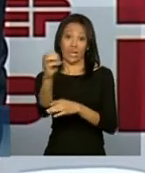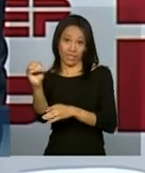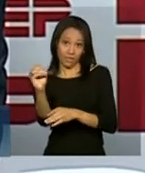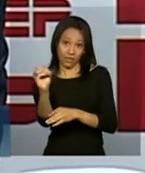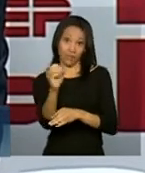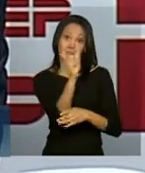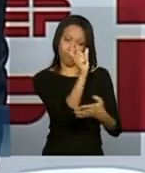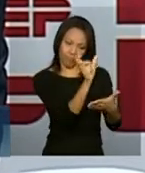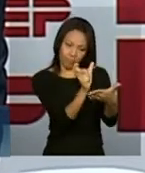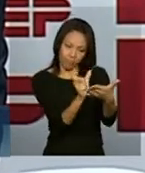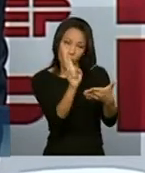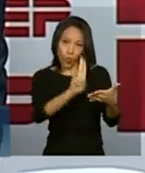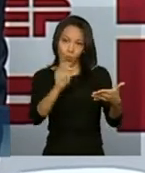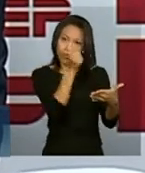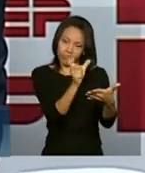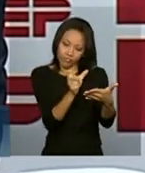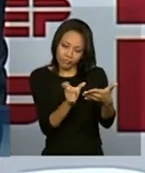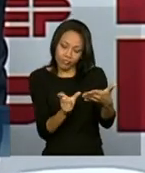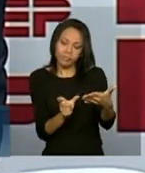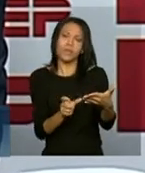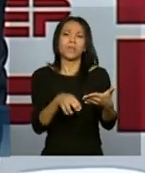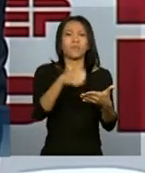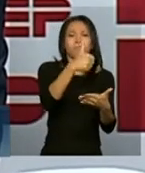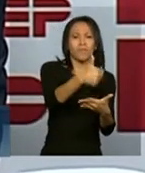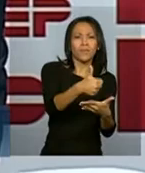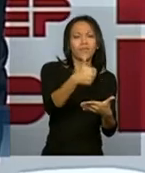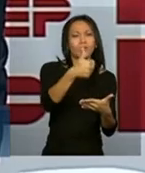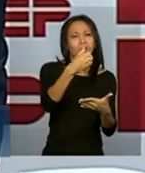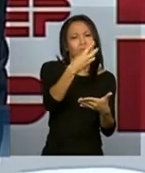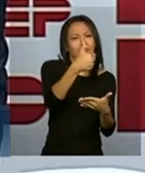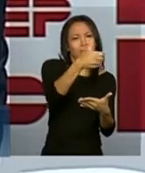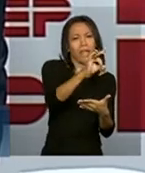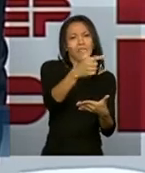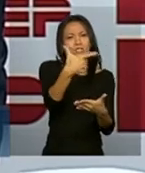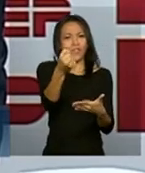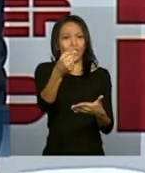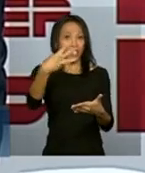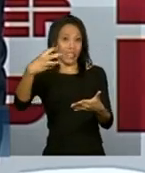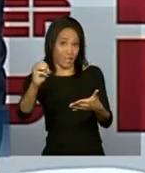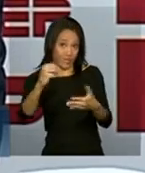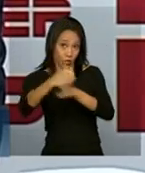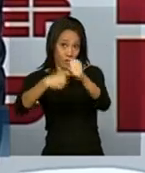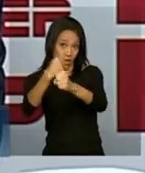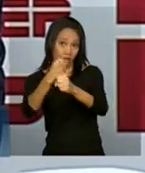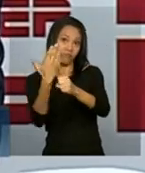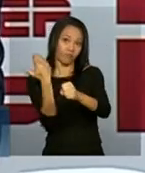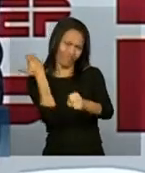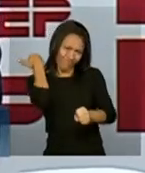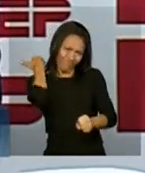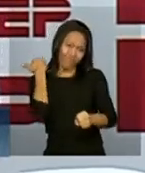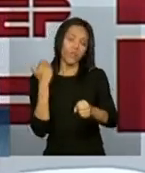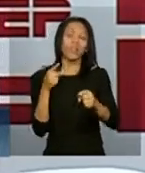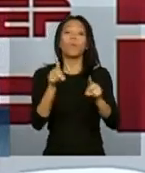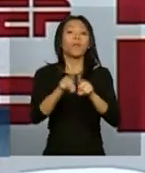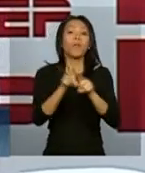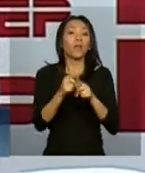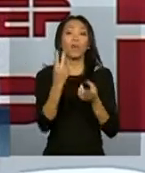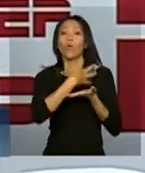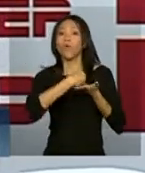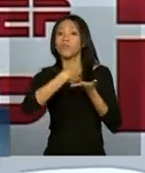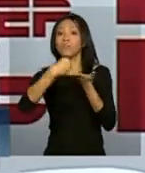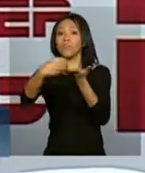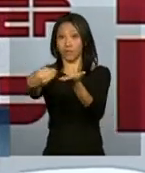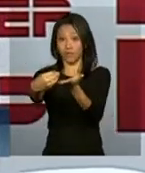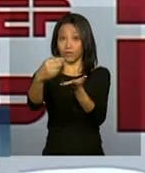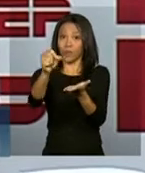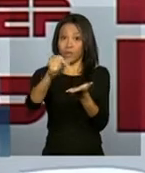vão muito concentrada nos anos 10, 20 e 30, mas seguem as menções futuras, seguramente reproduzindo documentos